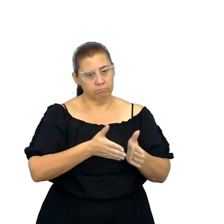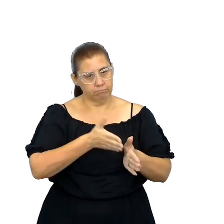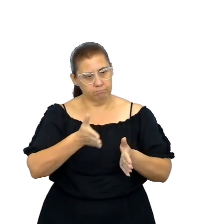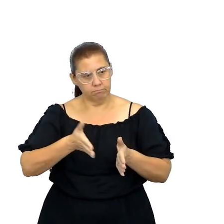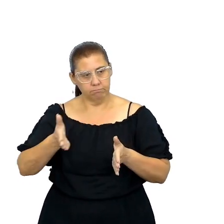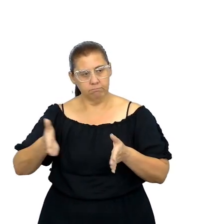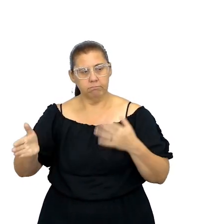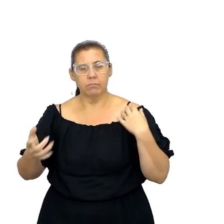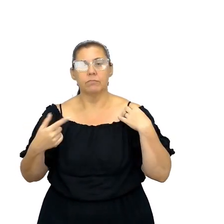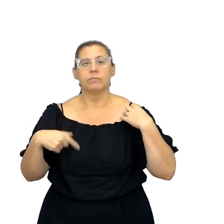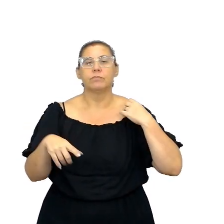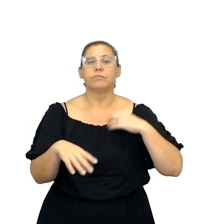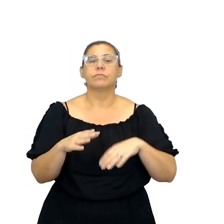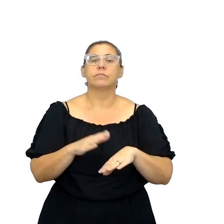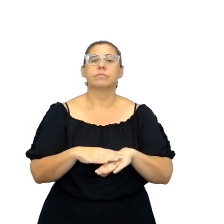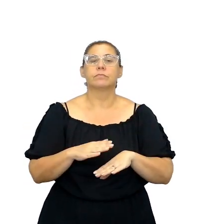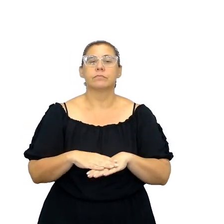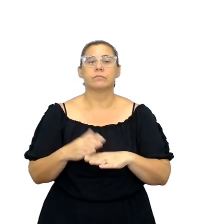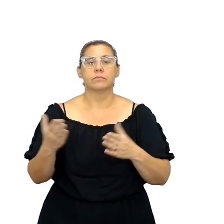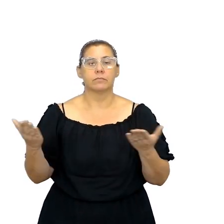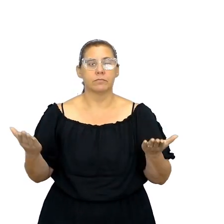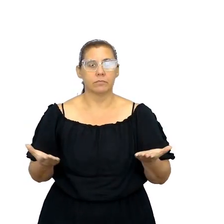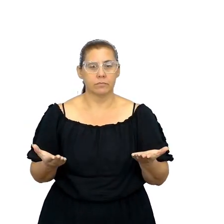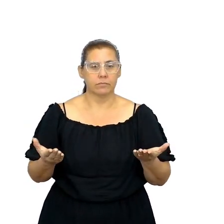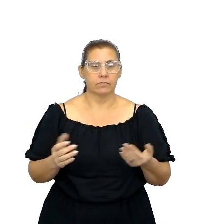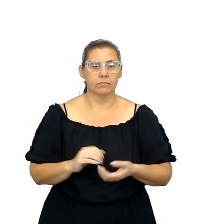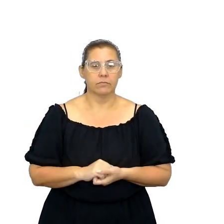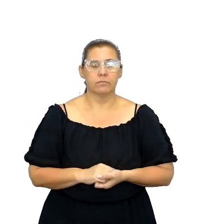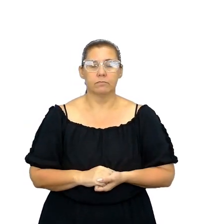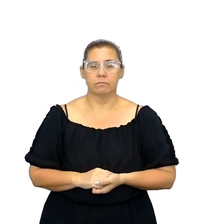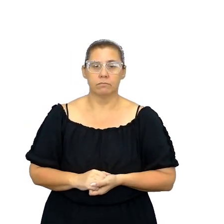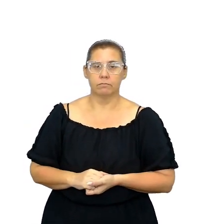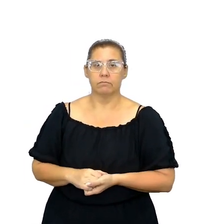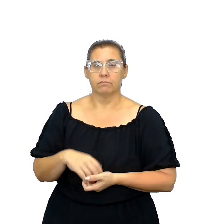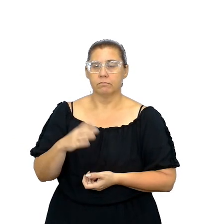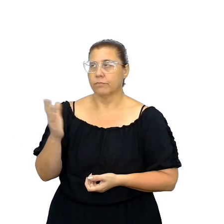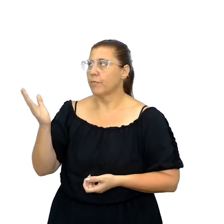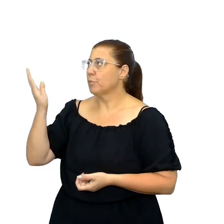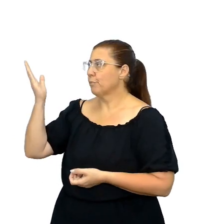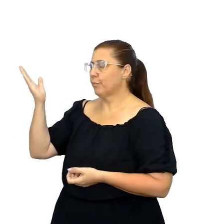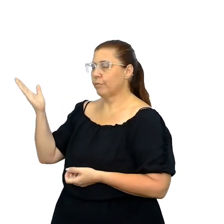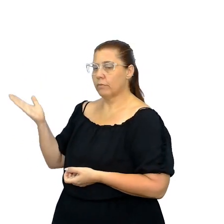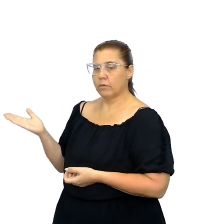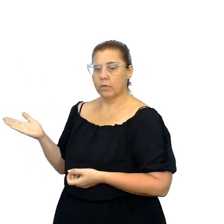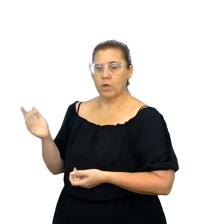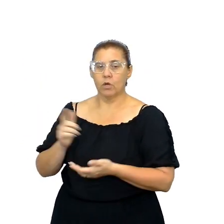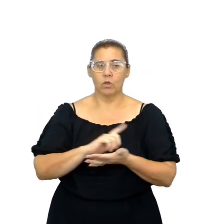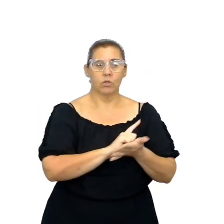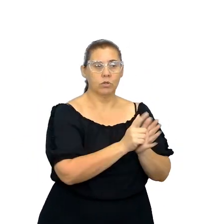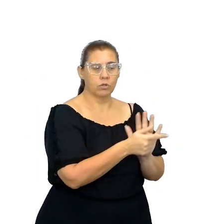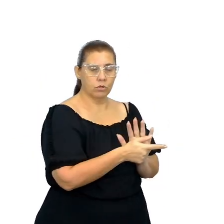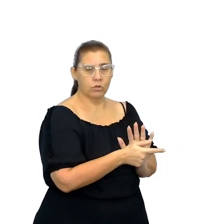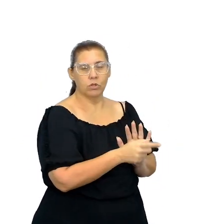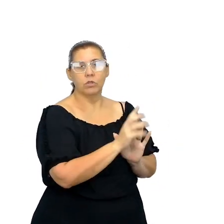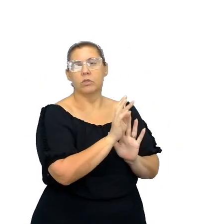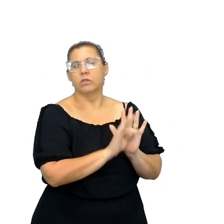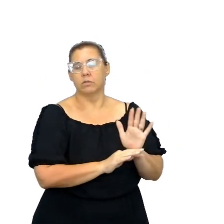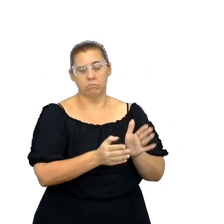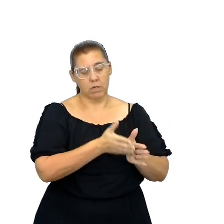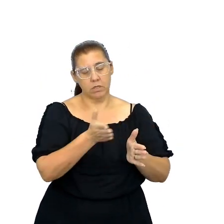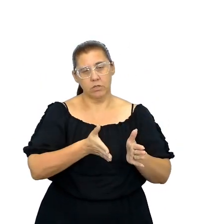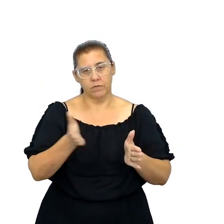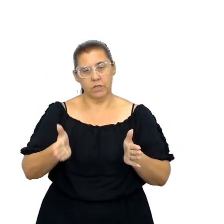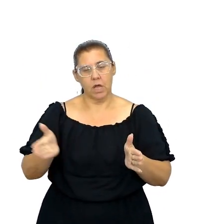aqui, nós fizemos aqui, na verdade, um quadro que os gêneros textuais predominantes da sequência de